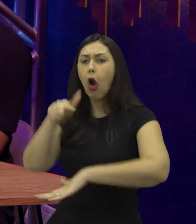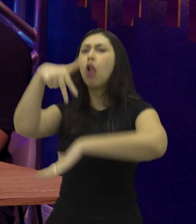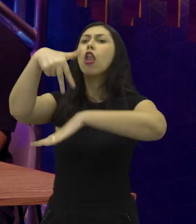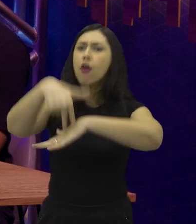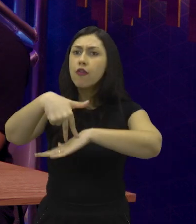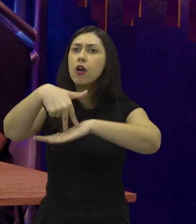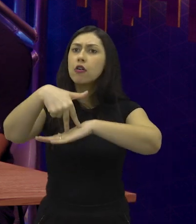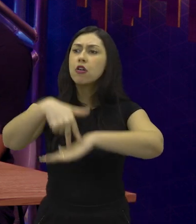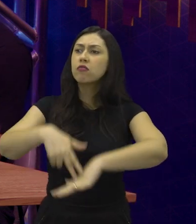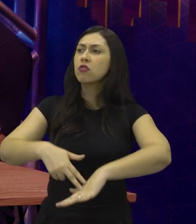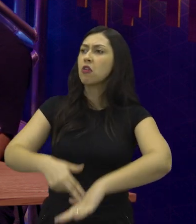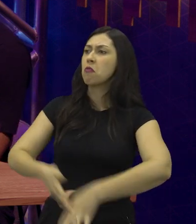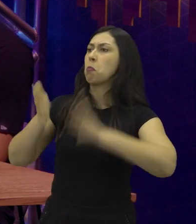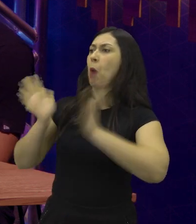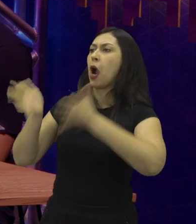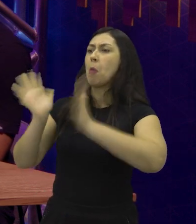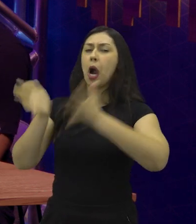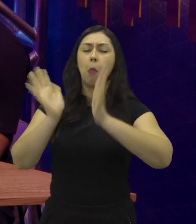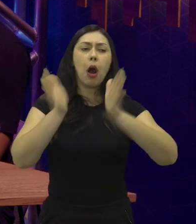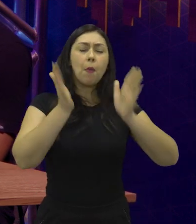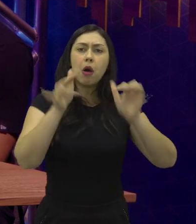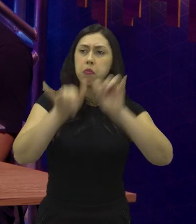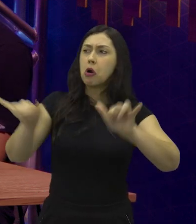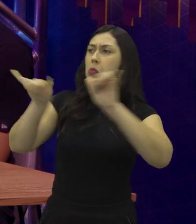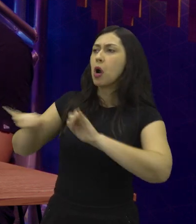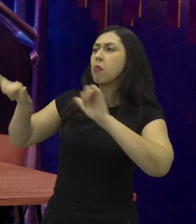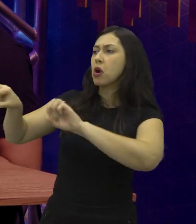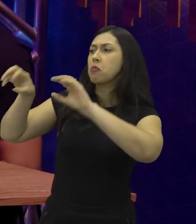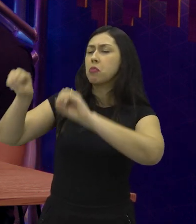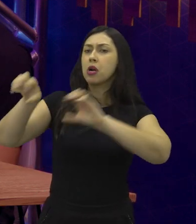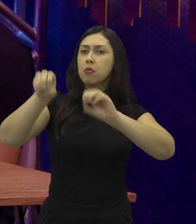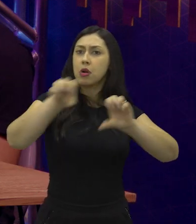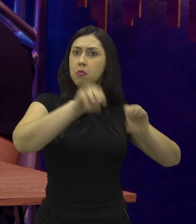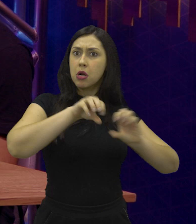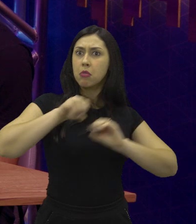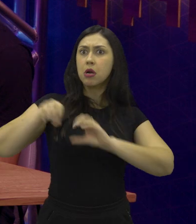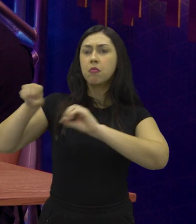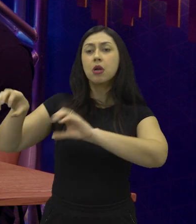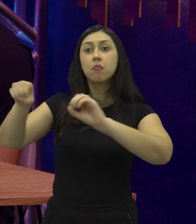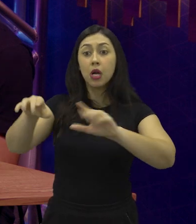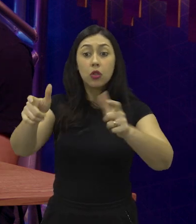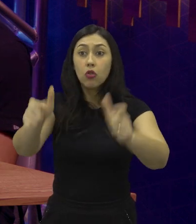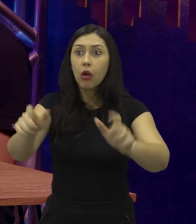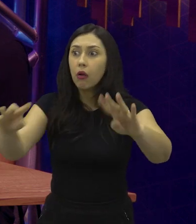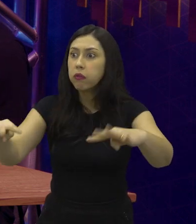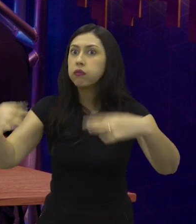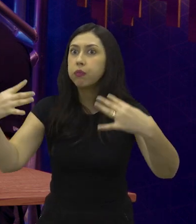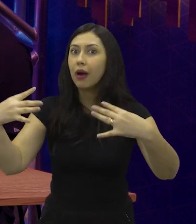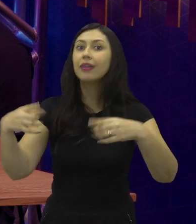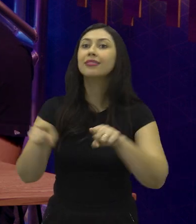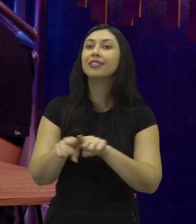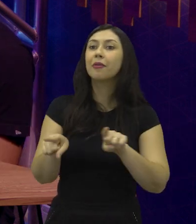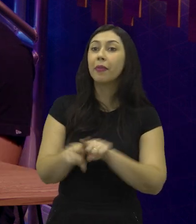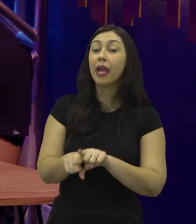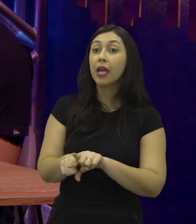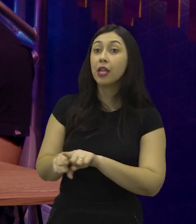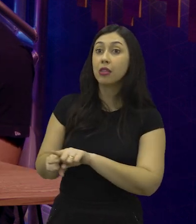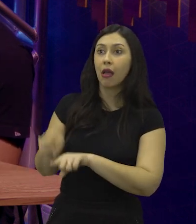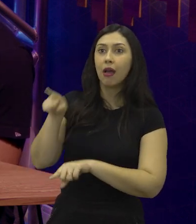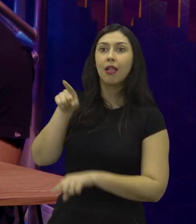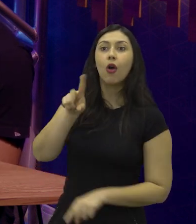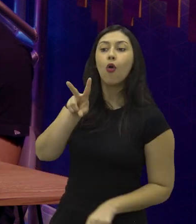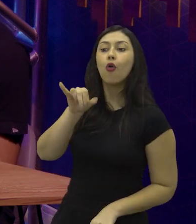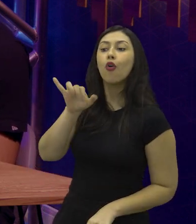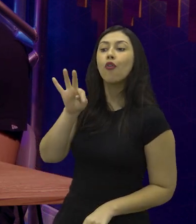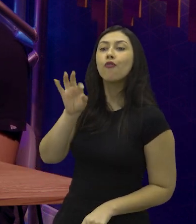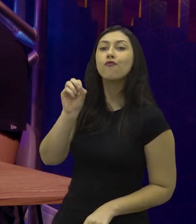Então, eles começavam a falar nos lugares públicos, né? Inclusive, o Vitor, ele levantou pra